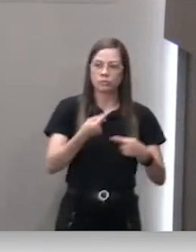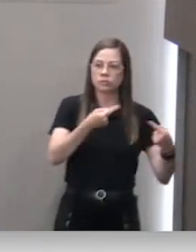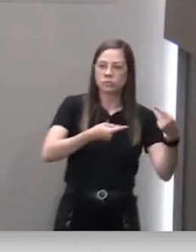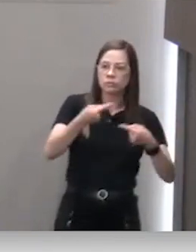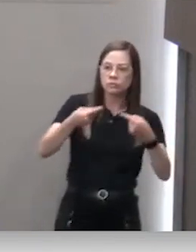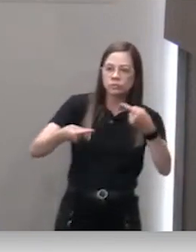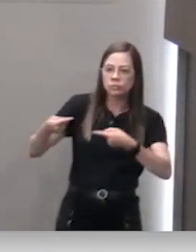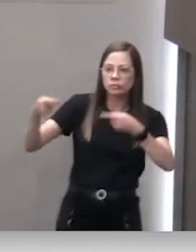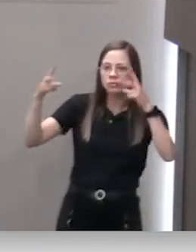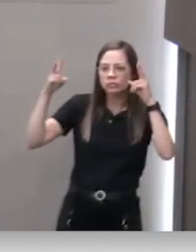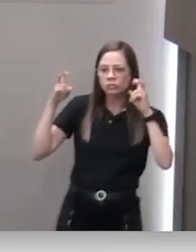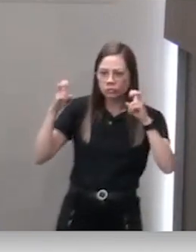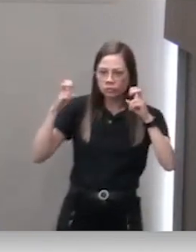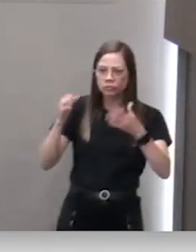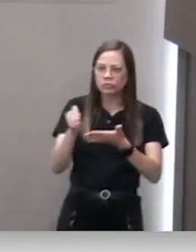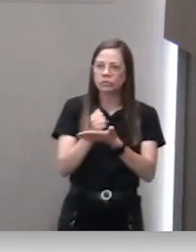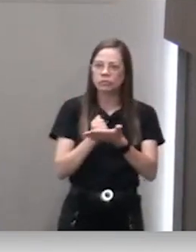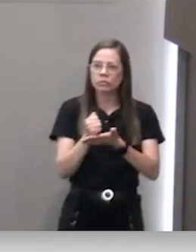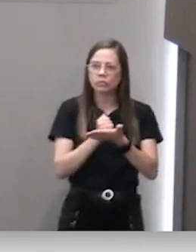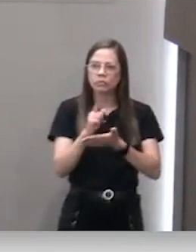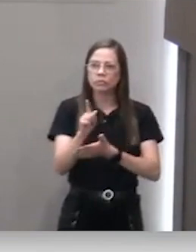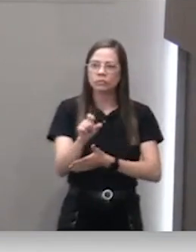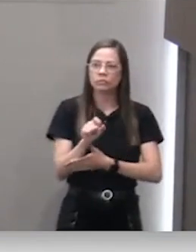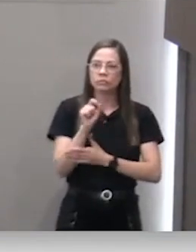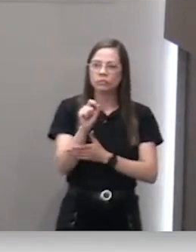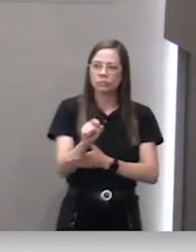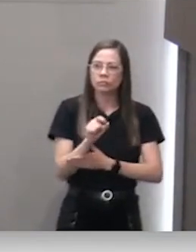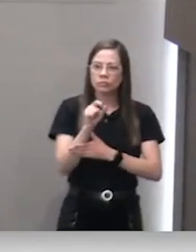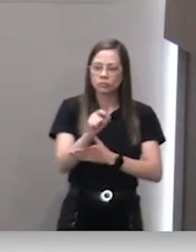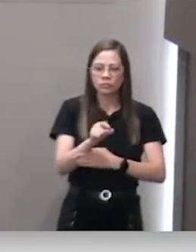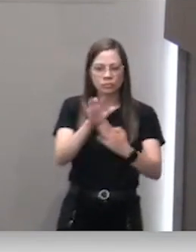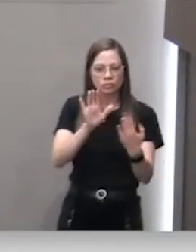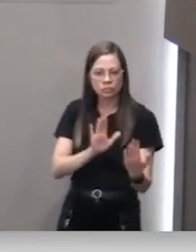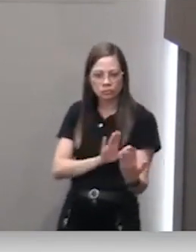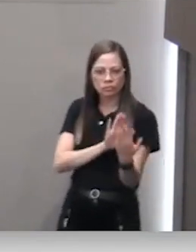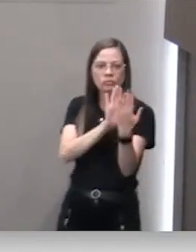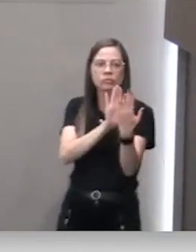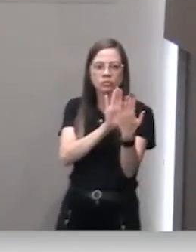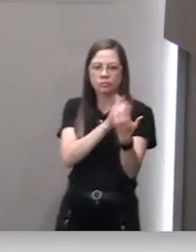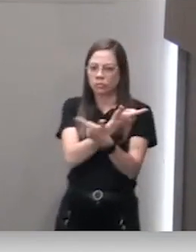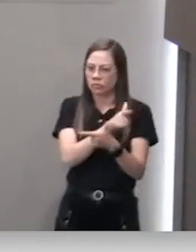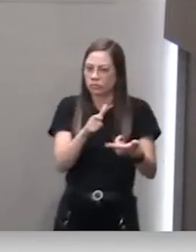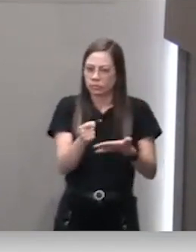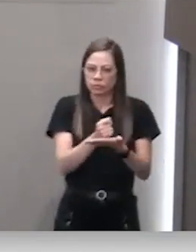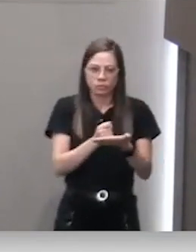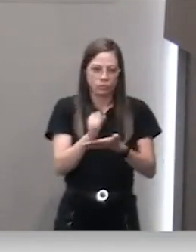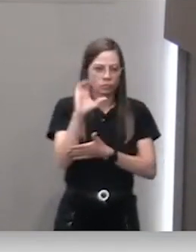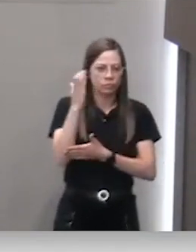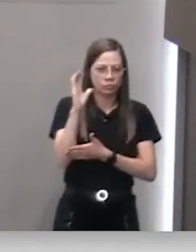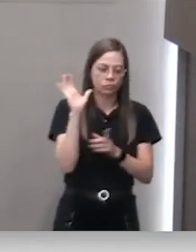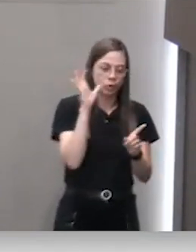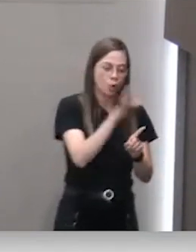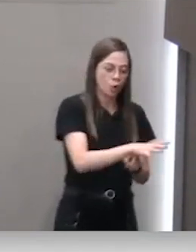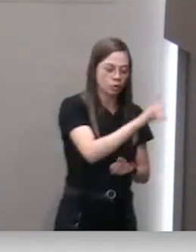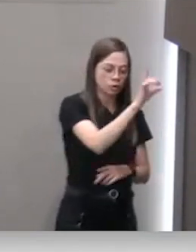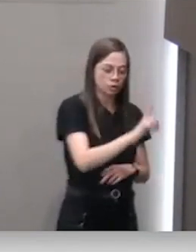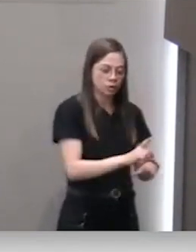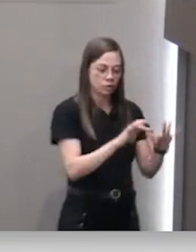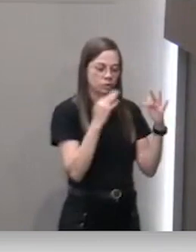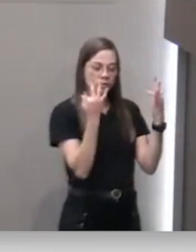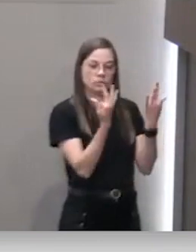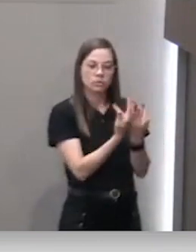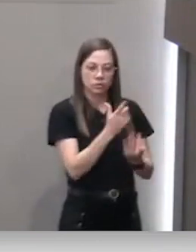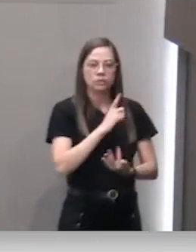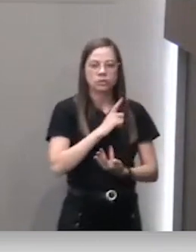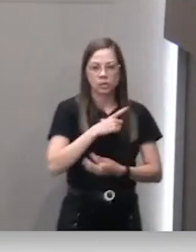discutindo um assunto que basicamente é o seguinte, é o confronto de uma ideologia que não tem base científica contra o direito das famílias de